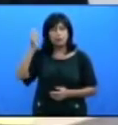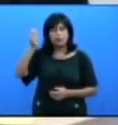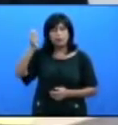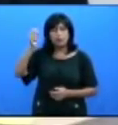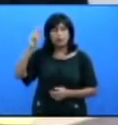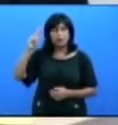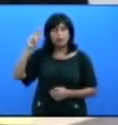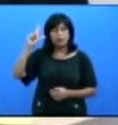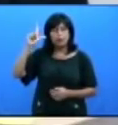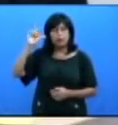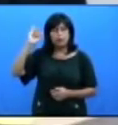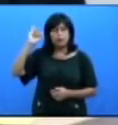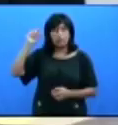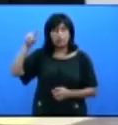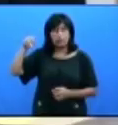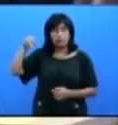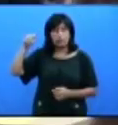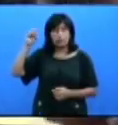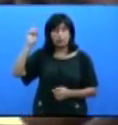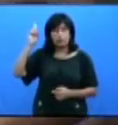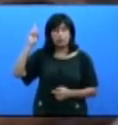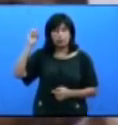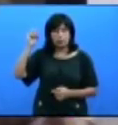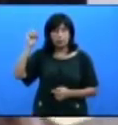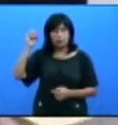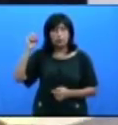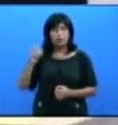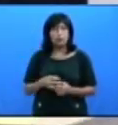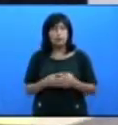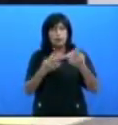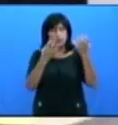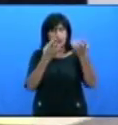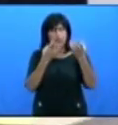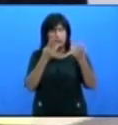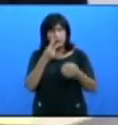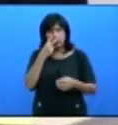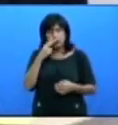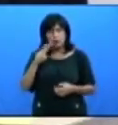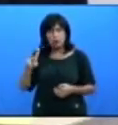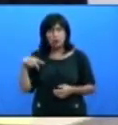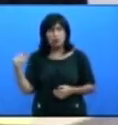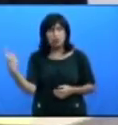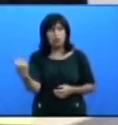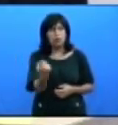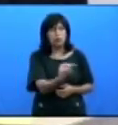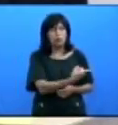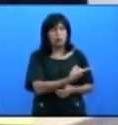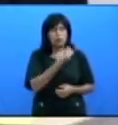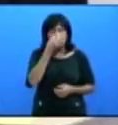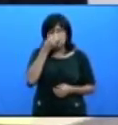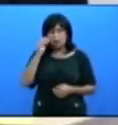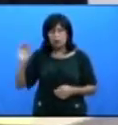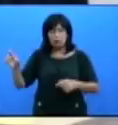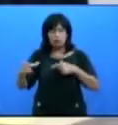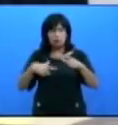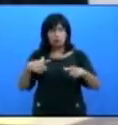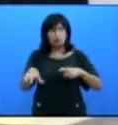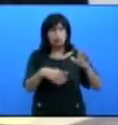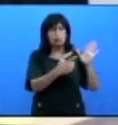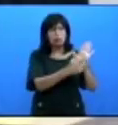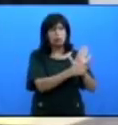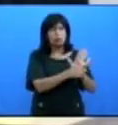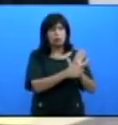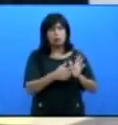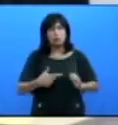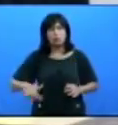ainda que cópia da submetemos à apreciação do plenário a presente moção de repúdio ao projeto de lei complementar